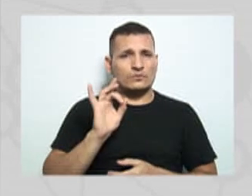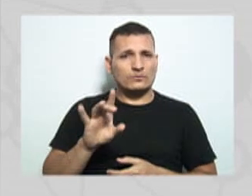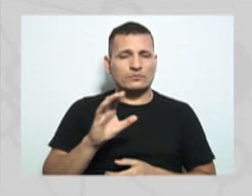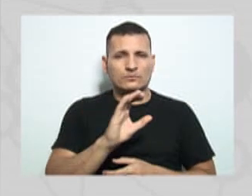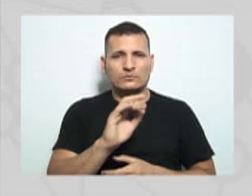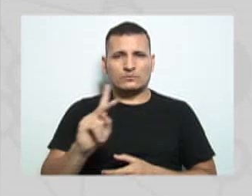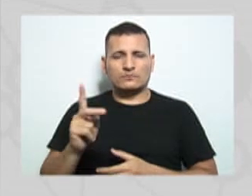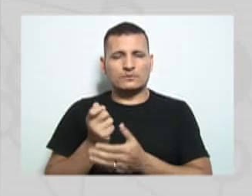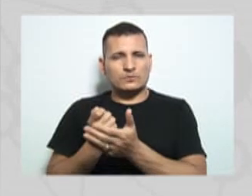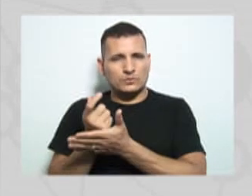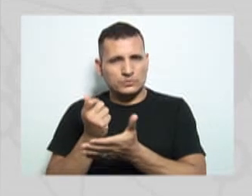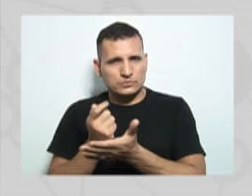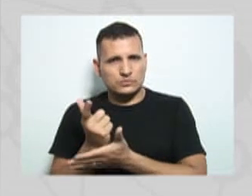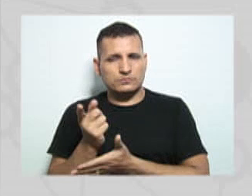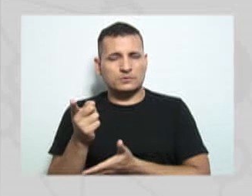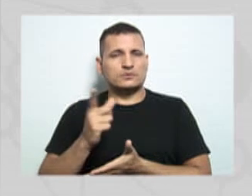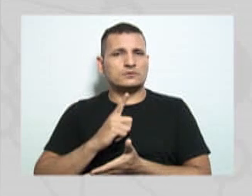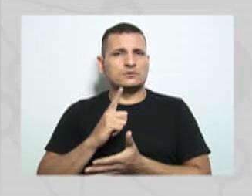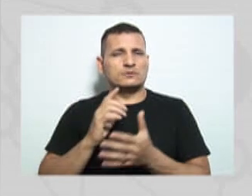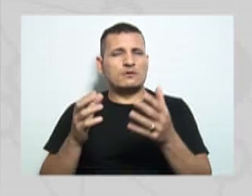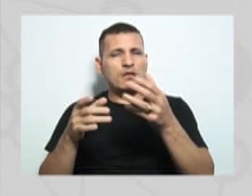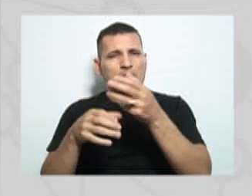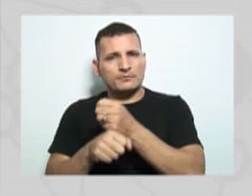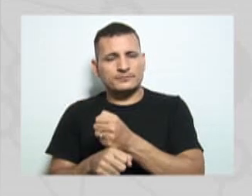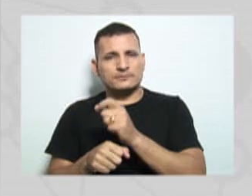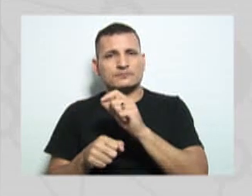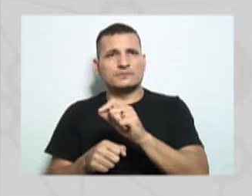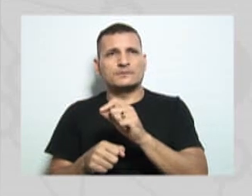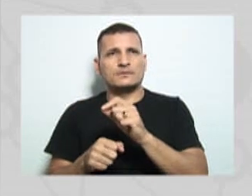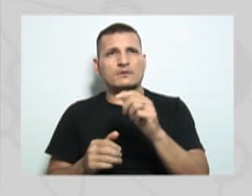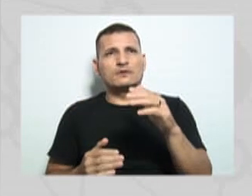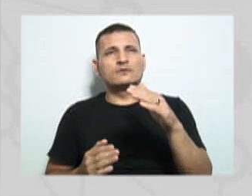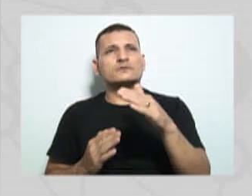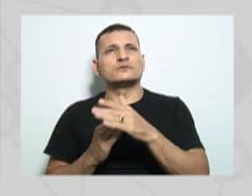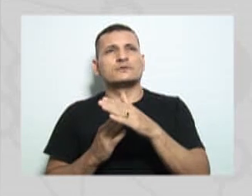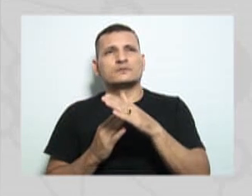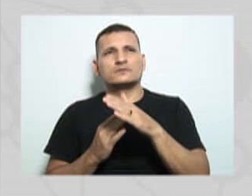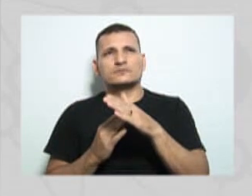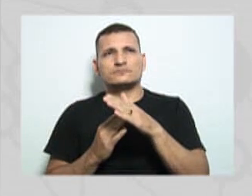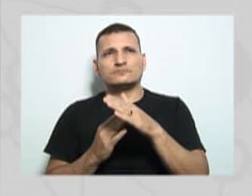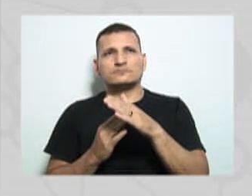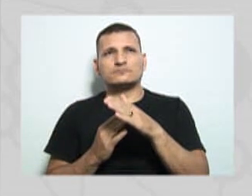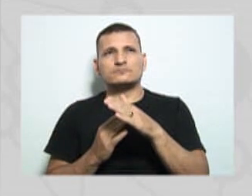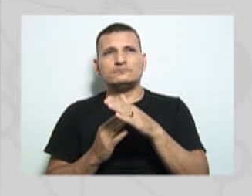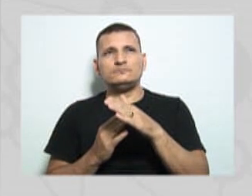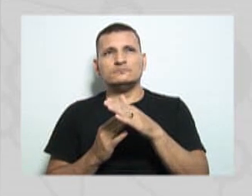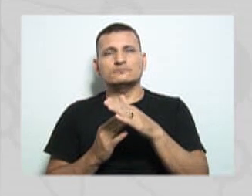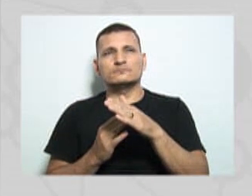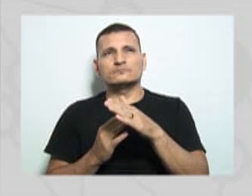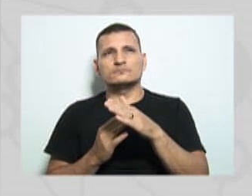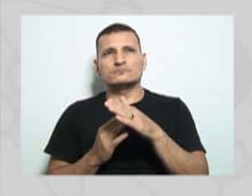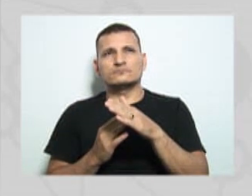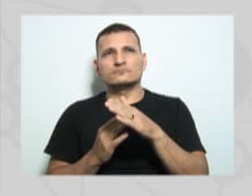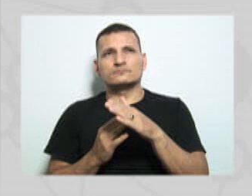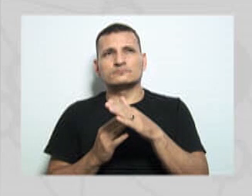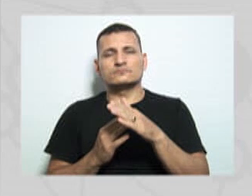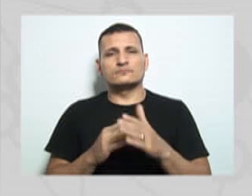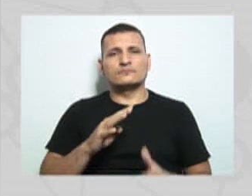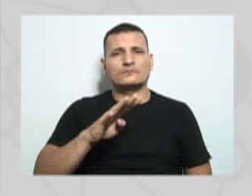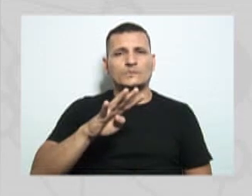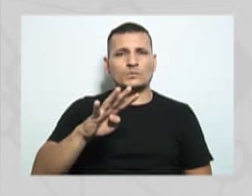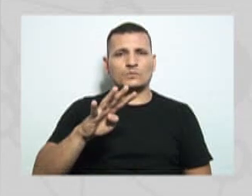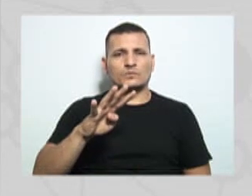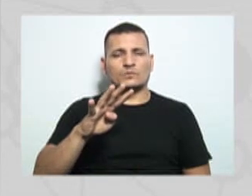de consumo com receita bruta de até, desculpa aqui, tá? Houve uma mudança, é